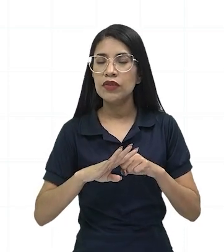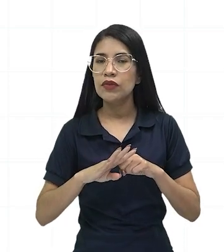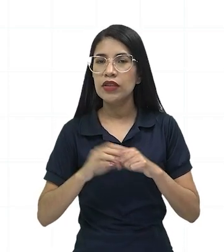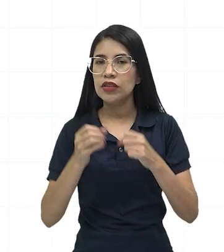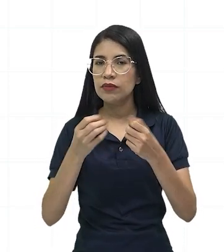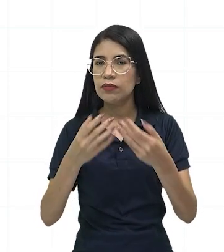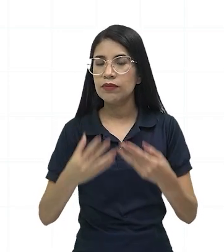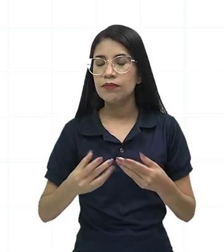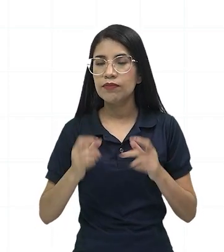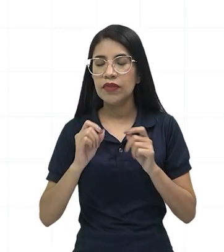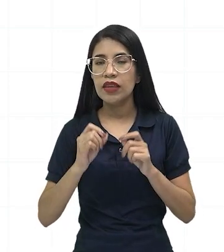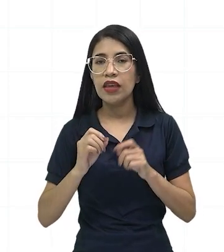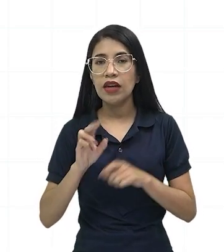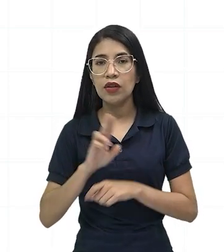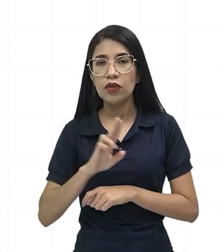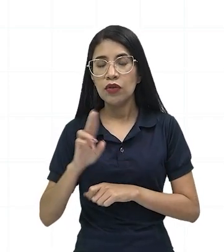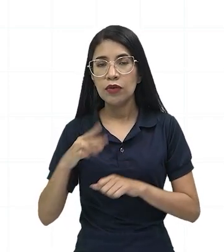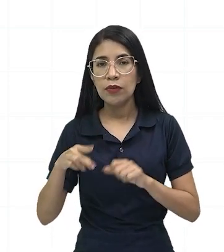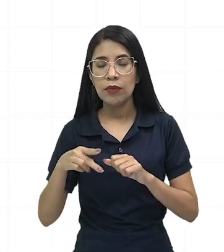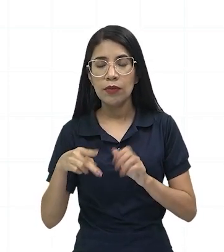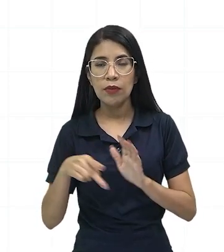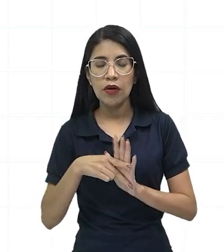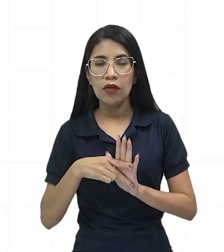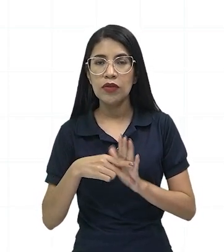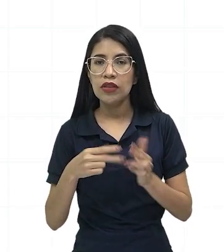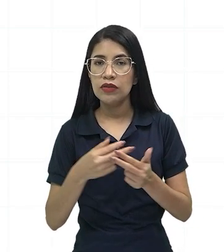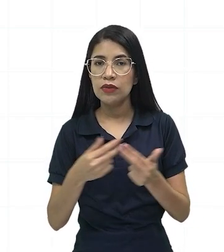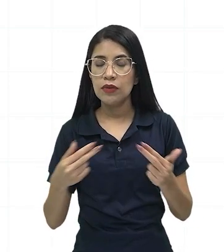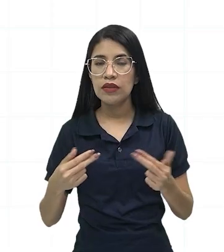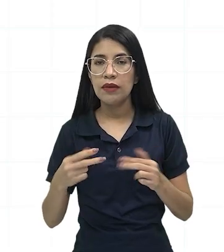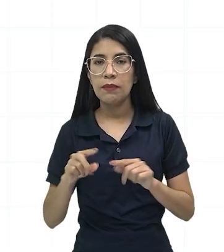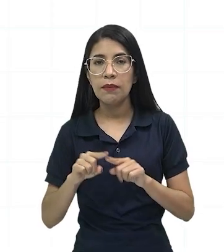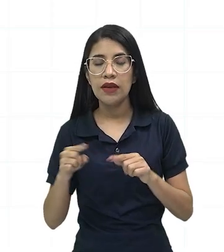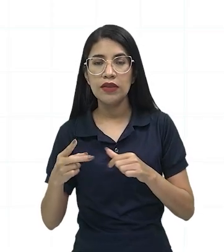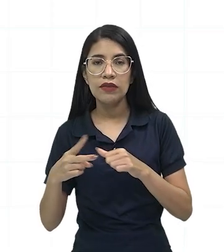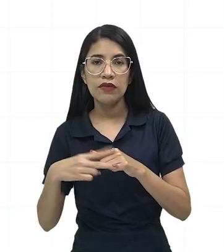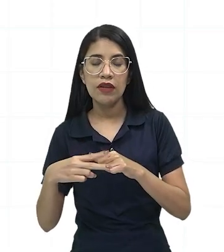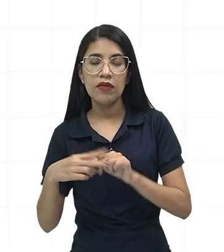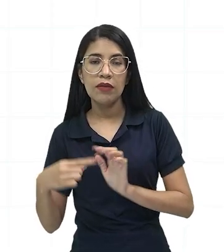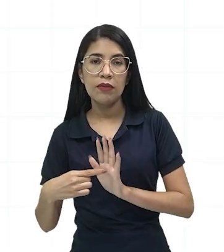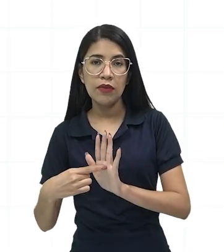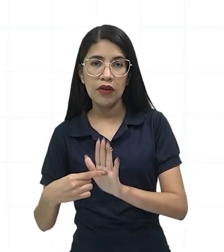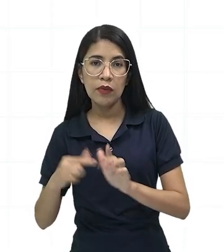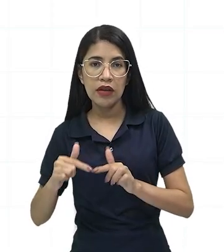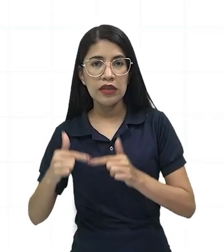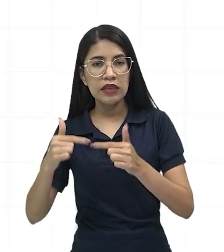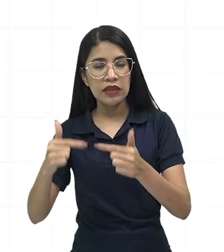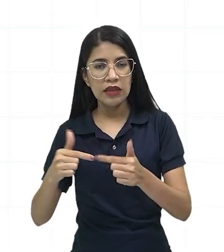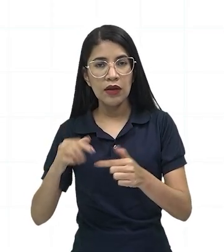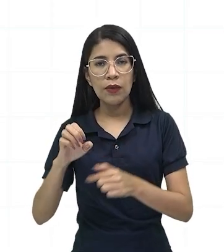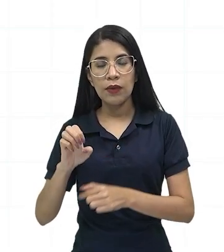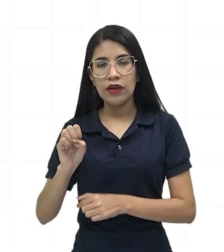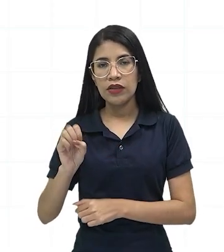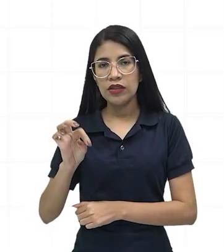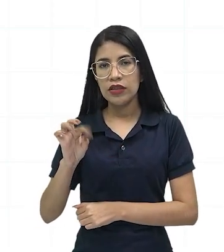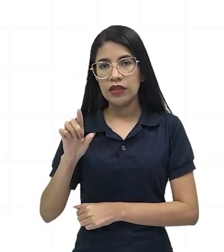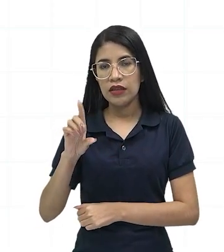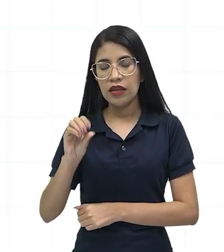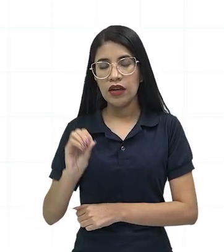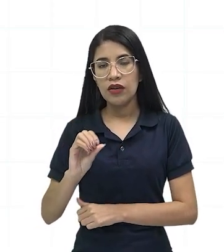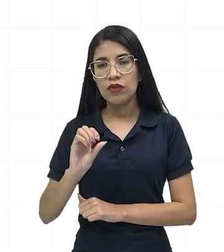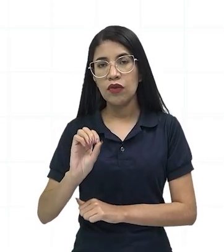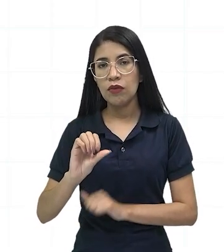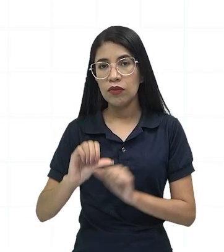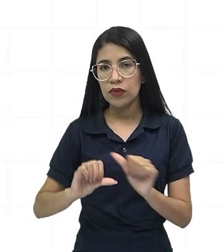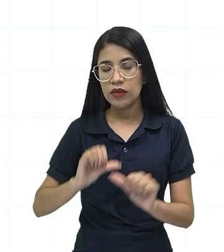às coisas, enquanto os verbos vão ser essas palavras que vão indicar a ação, o estado ou a mudança de um estado. E é